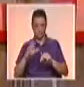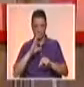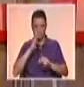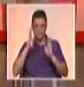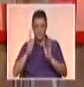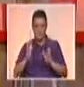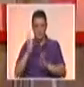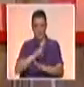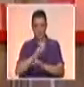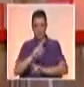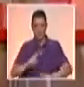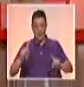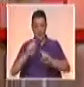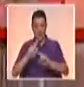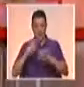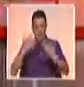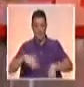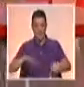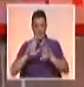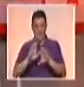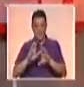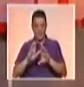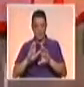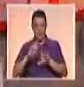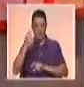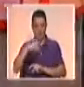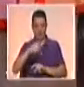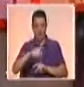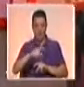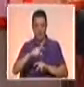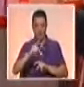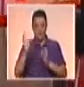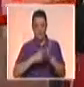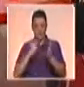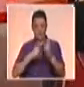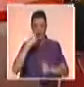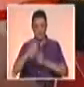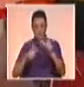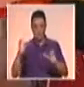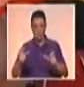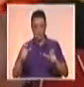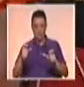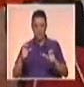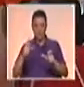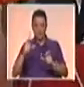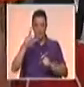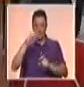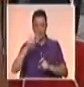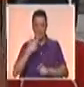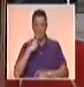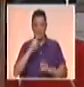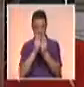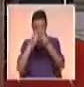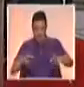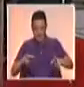já não há, nesta já altura. Não há tanto. Agora mas, já havia, mas houve uma altura que houve muito, sim, não é? Sim, sim, falta de pessoas que conseguissem, e é uma linguagem, é